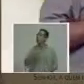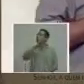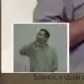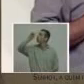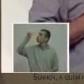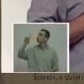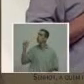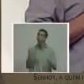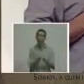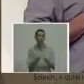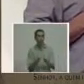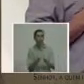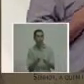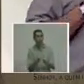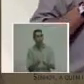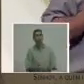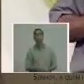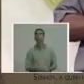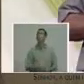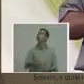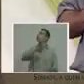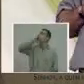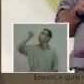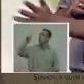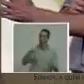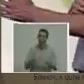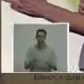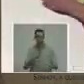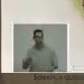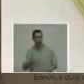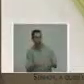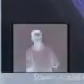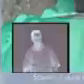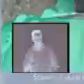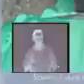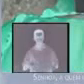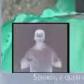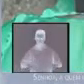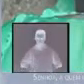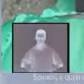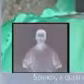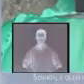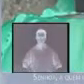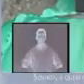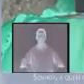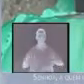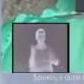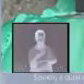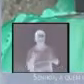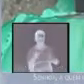dificuldades, fazem? Correm e recorrem para Deus. Esse é o segredo.